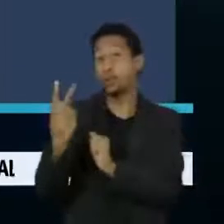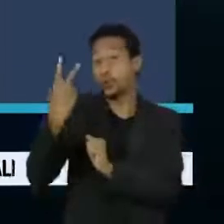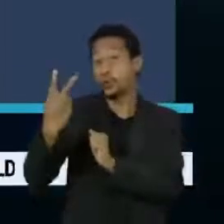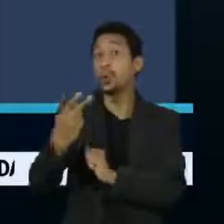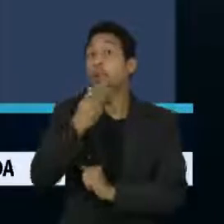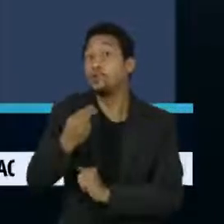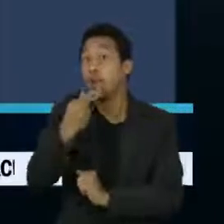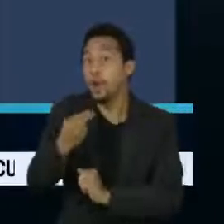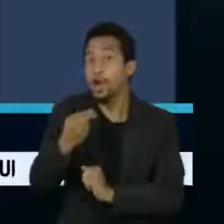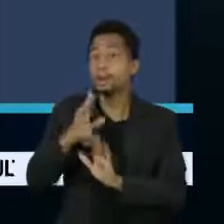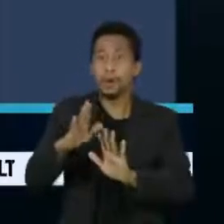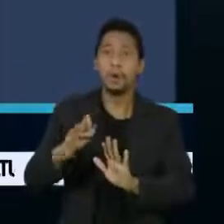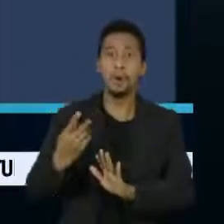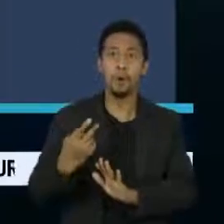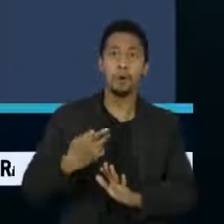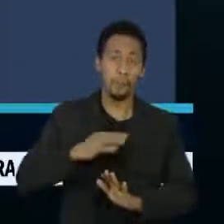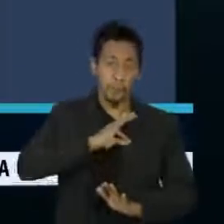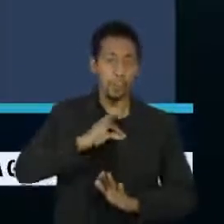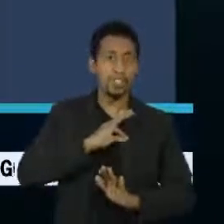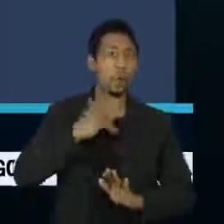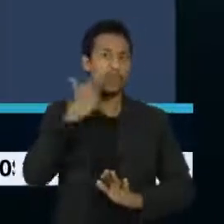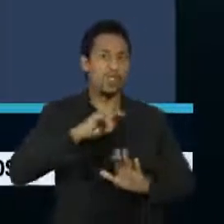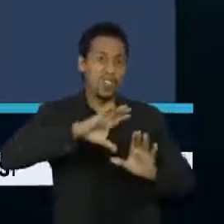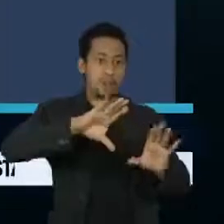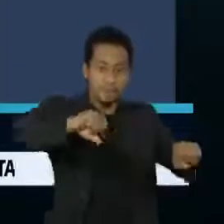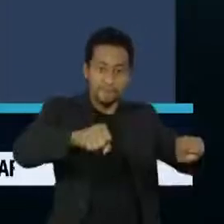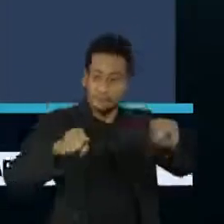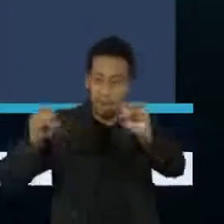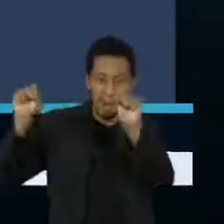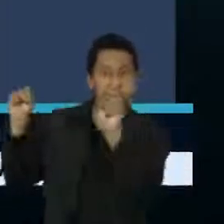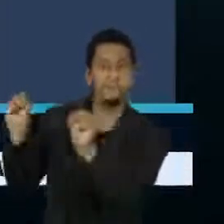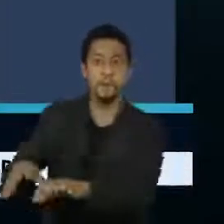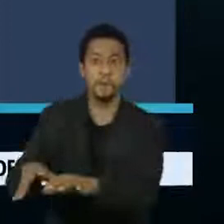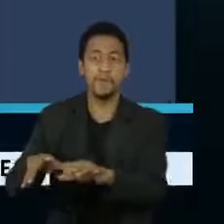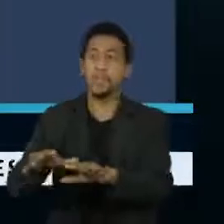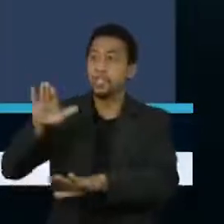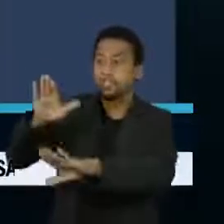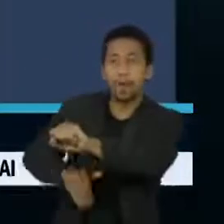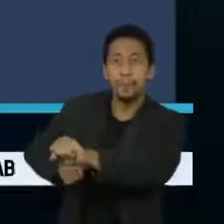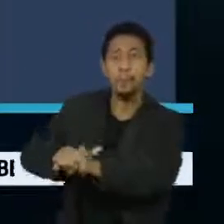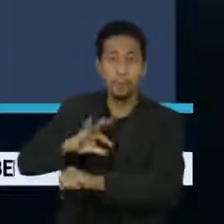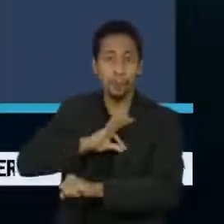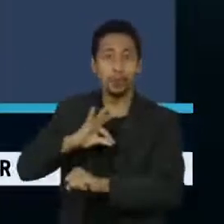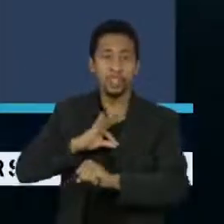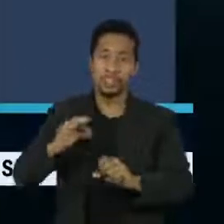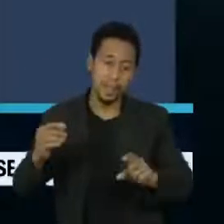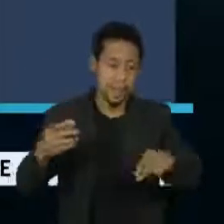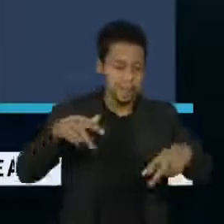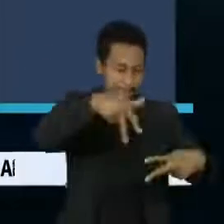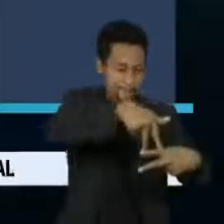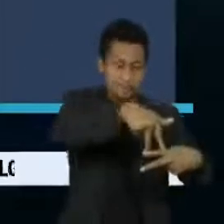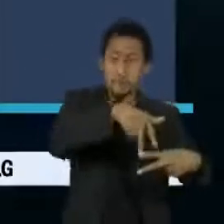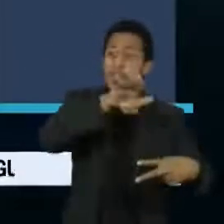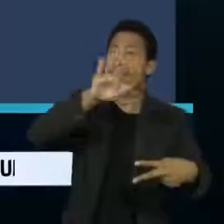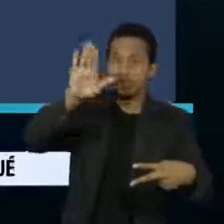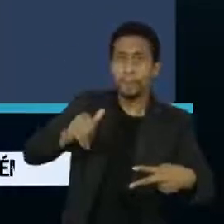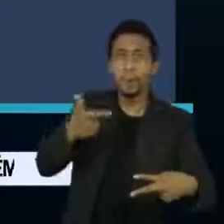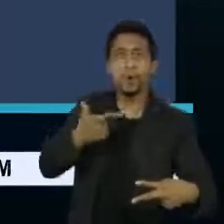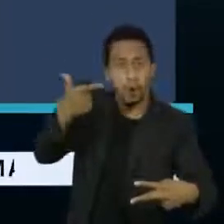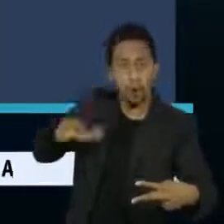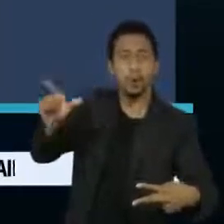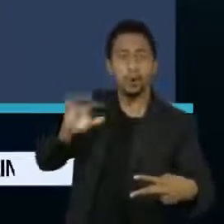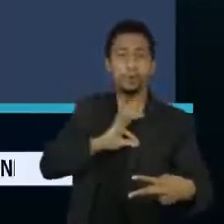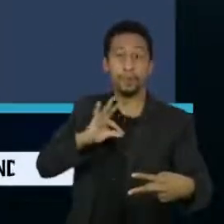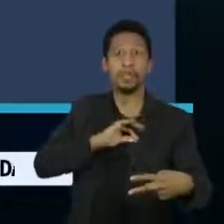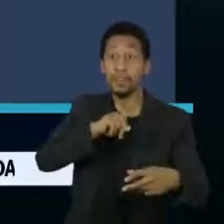policiais conseguiu desarmá-la e chamou reforços porque o número de pessoas em volta aumentava. E que então a mulher voltou com